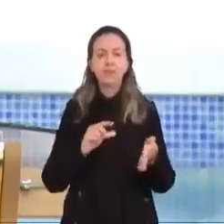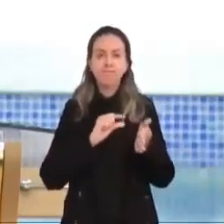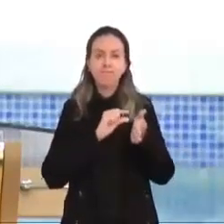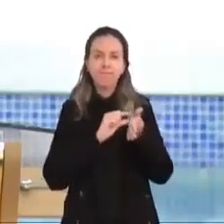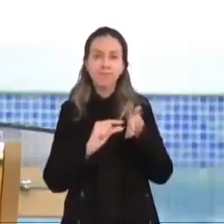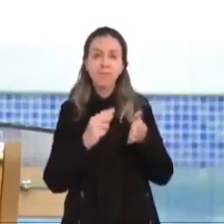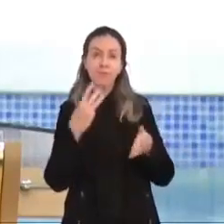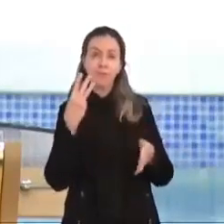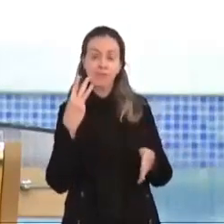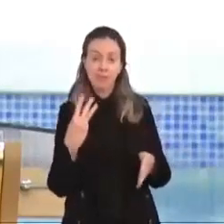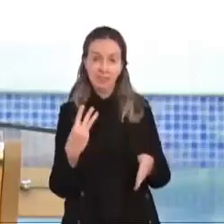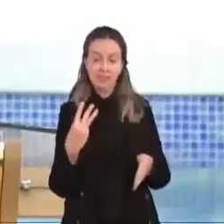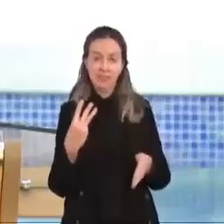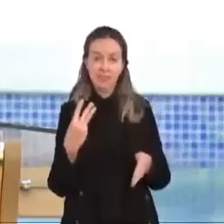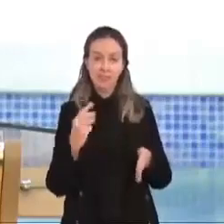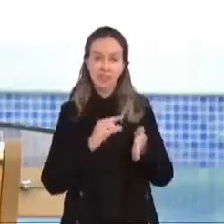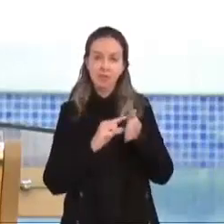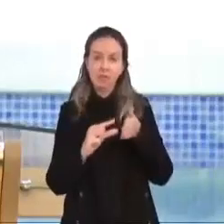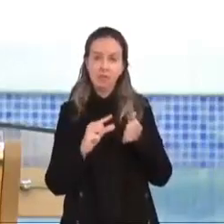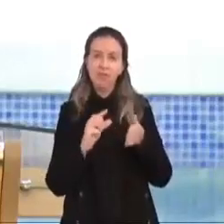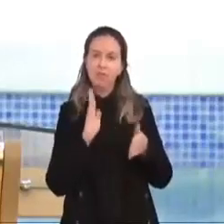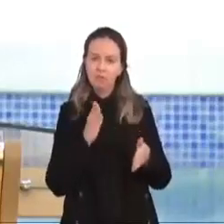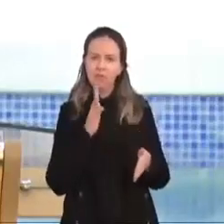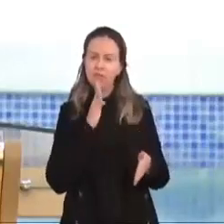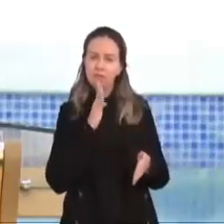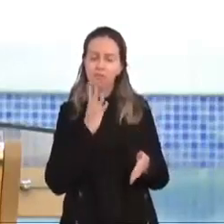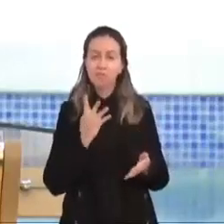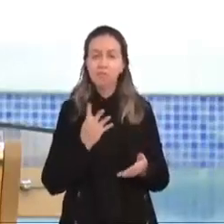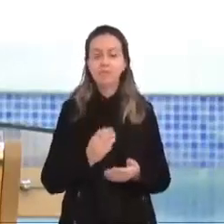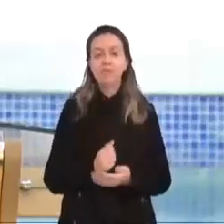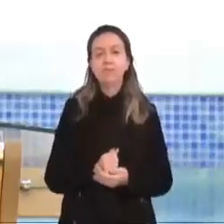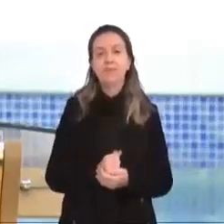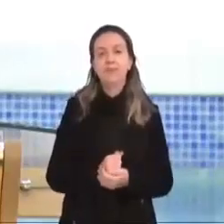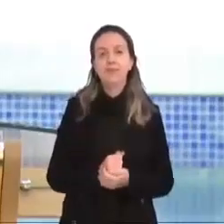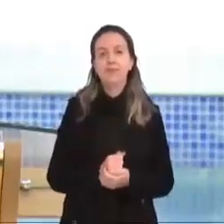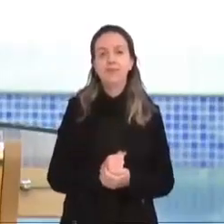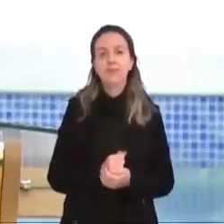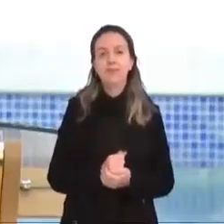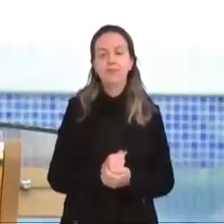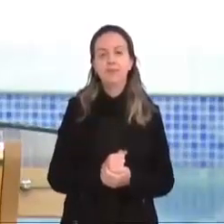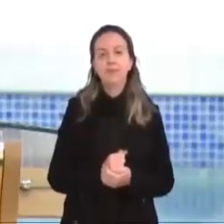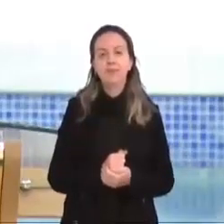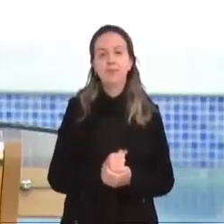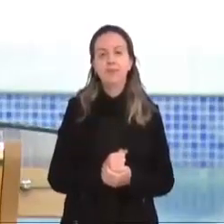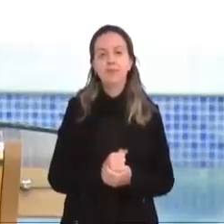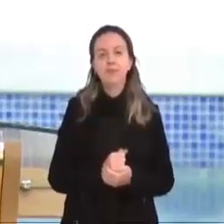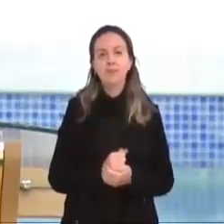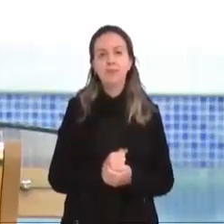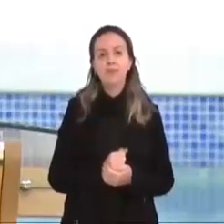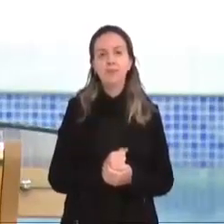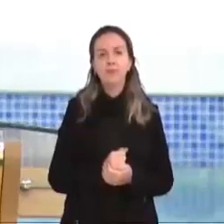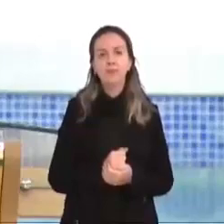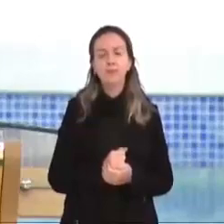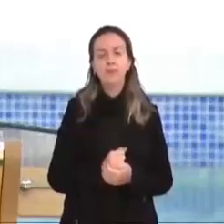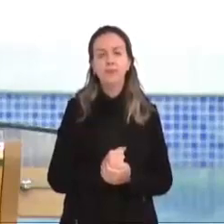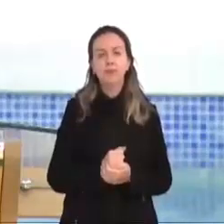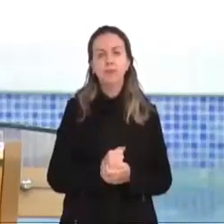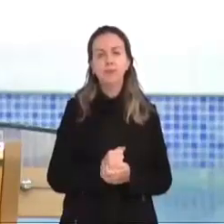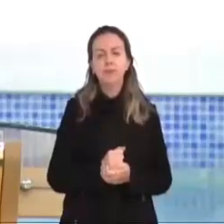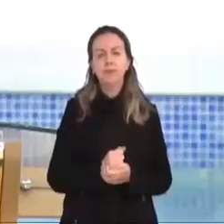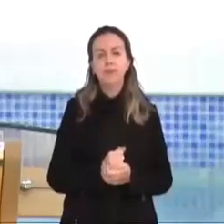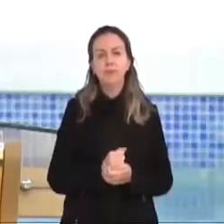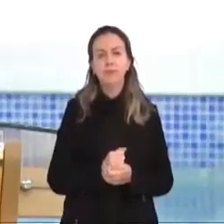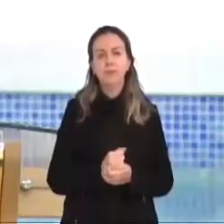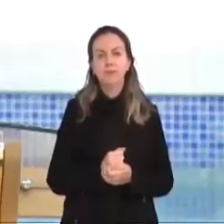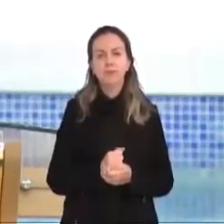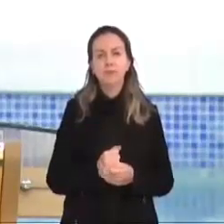de número 3. De maneira que eu reconheço que esse é um texto que nós podemos chamá-lo de um dos